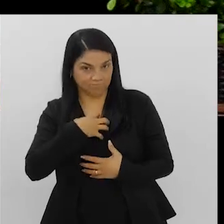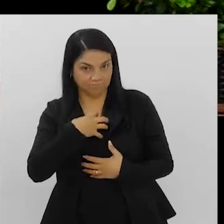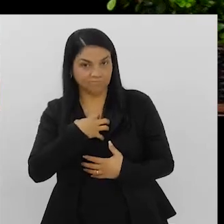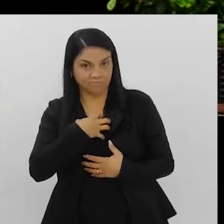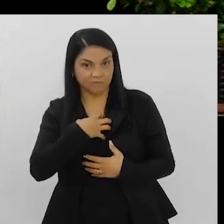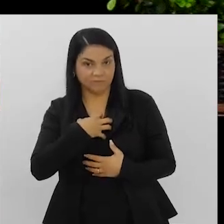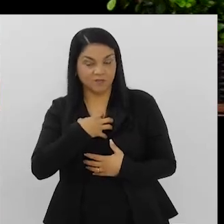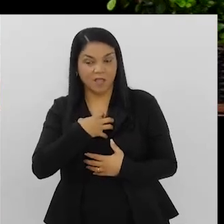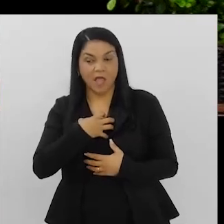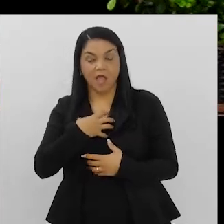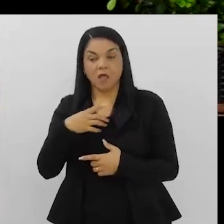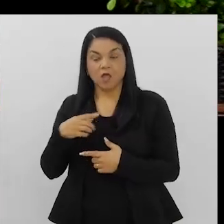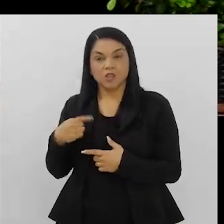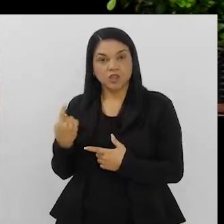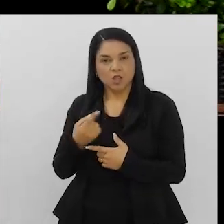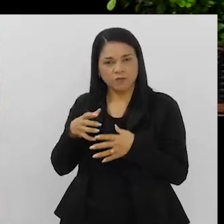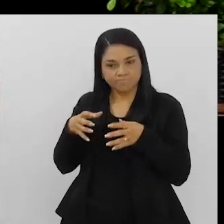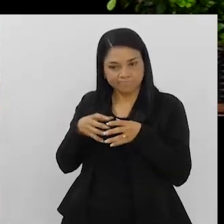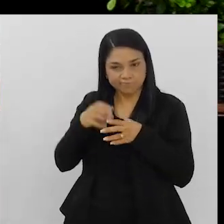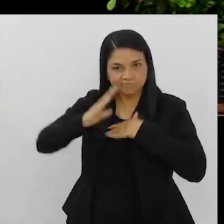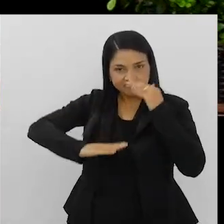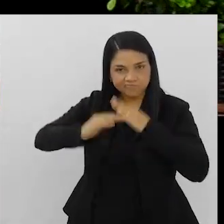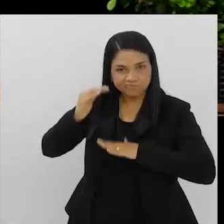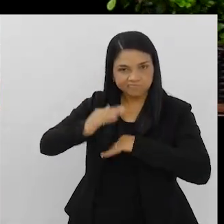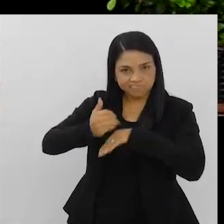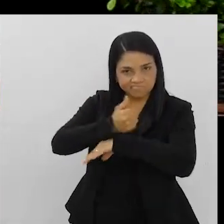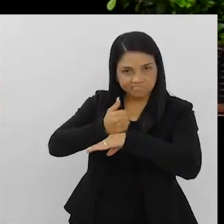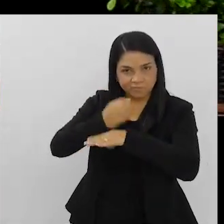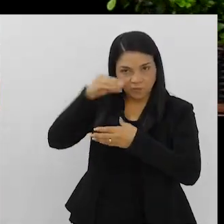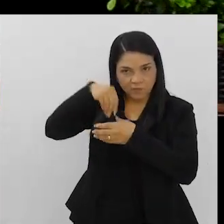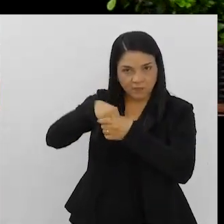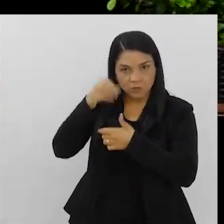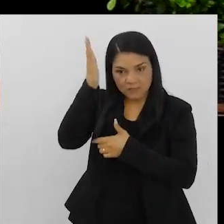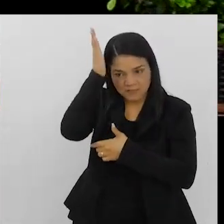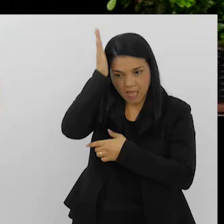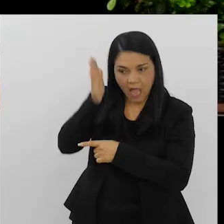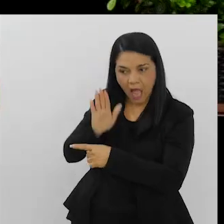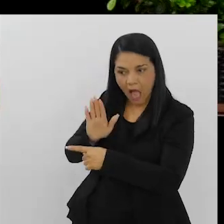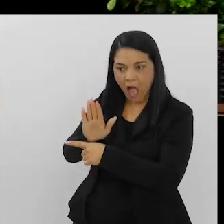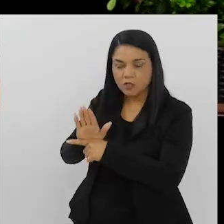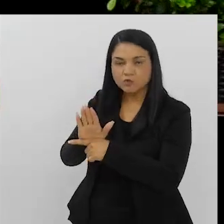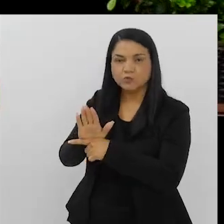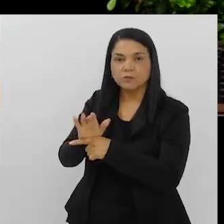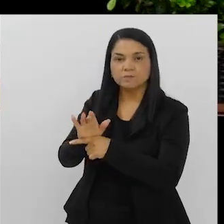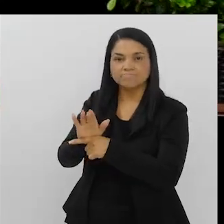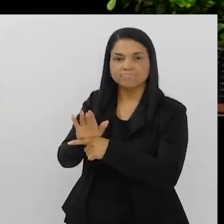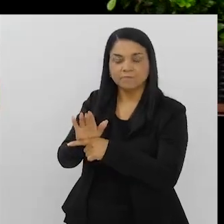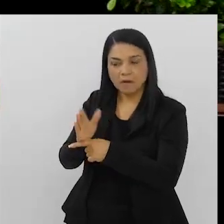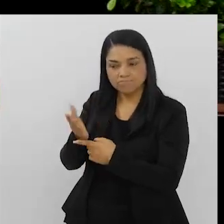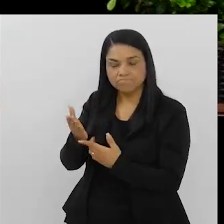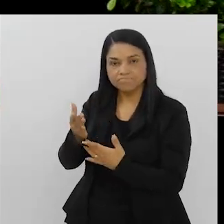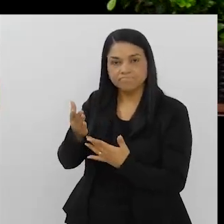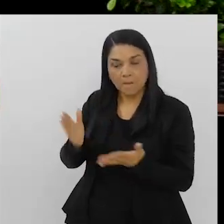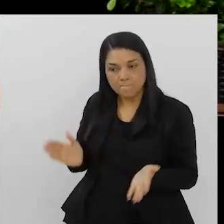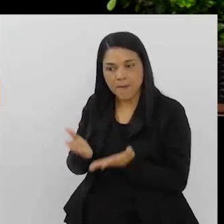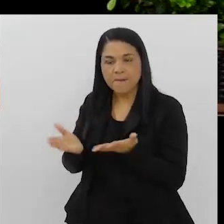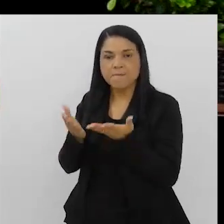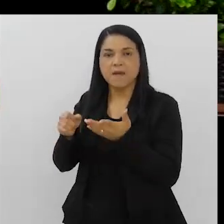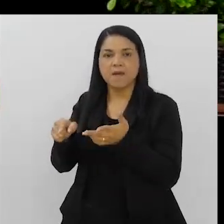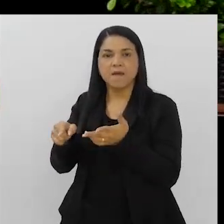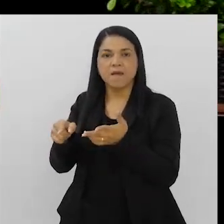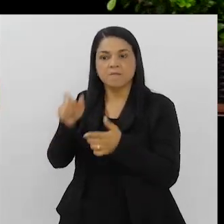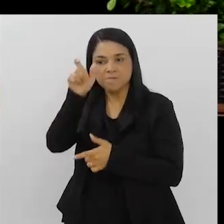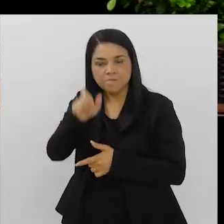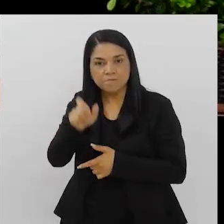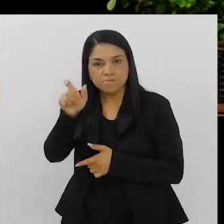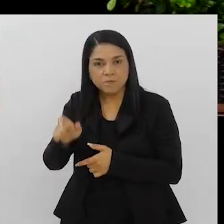gente combate, né? A gente vai ali de frente mesmo com essa situação para que ela possa,